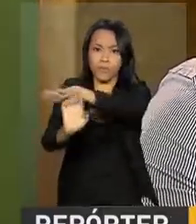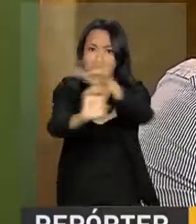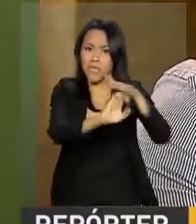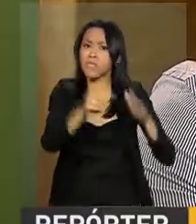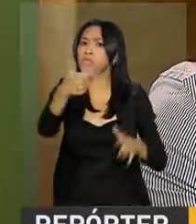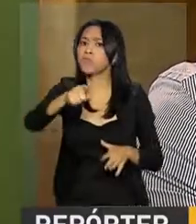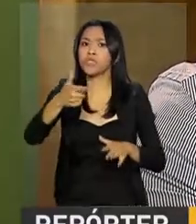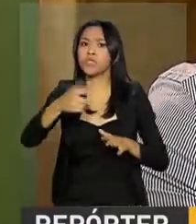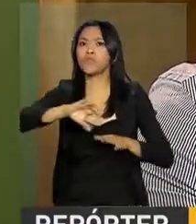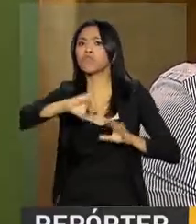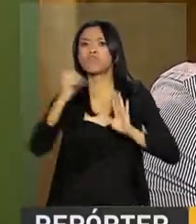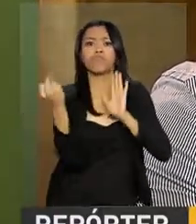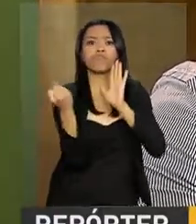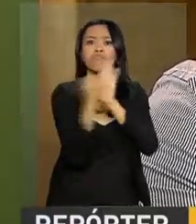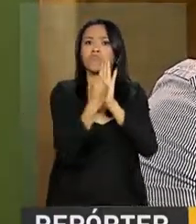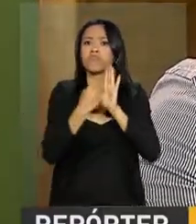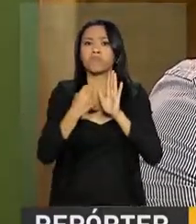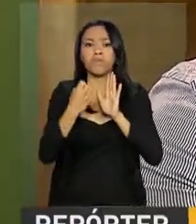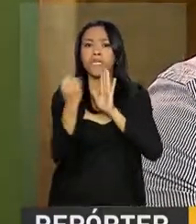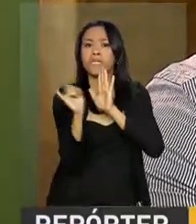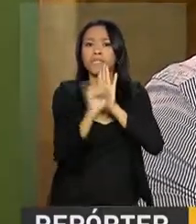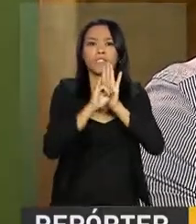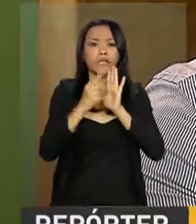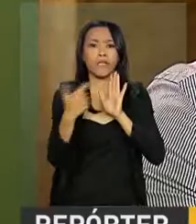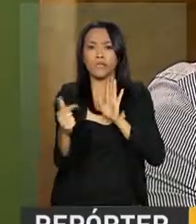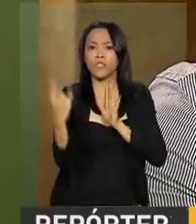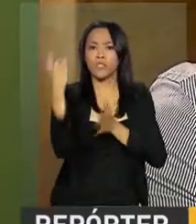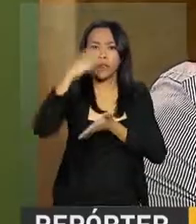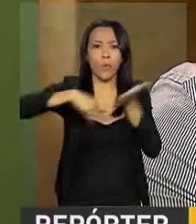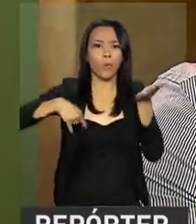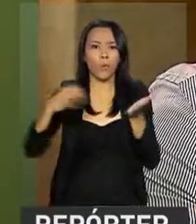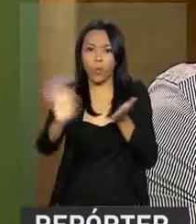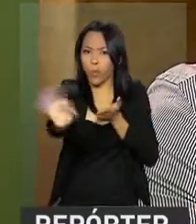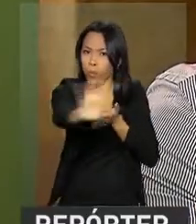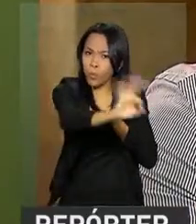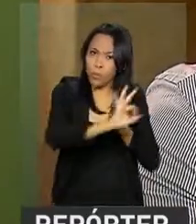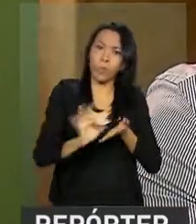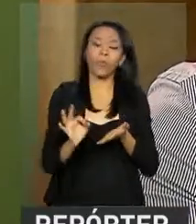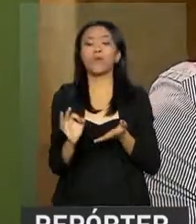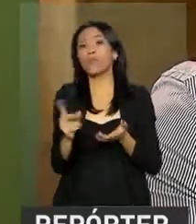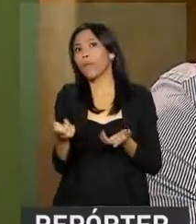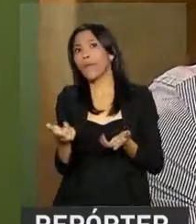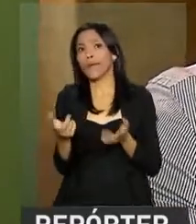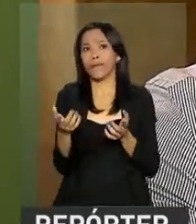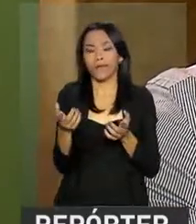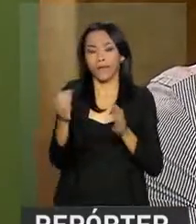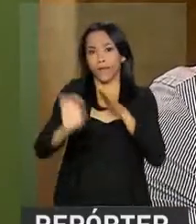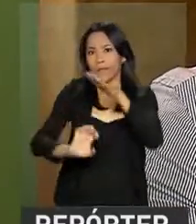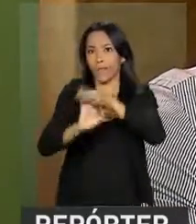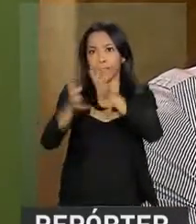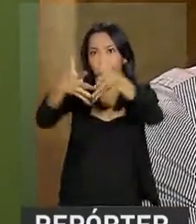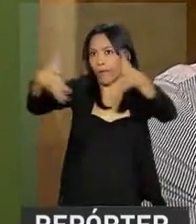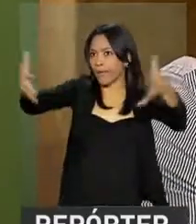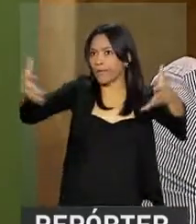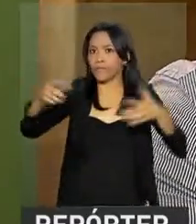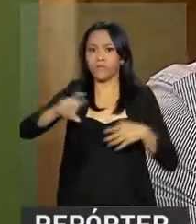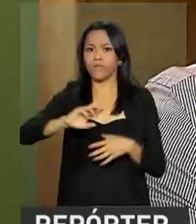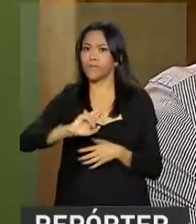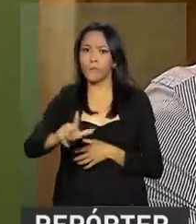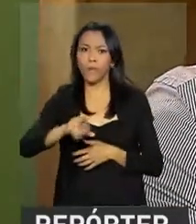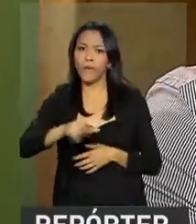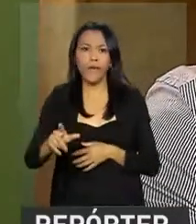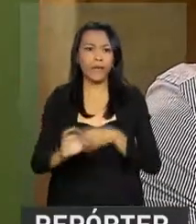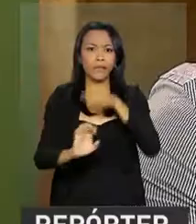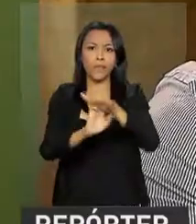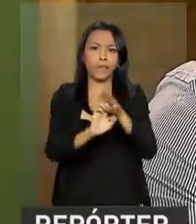elas não eram consideradas empresas grandes e também não eram consideradas empresas pequenas o suficiente para participar de um